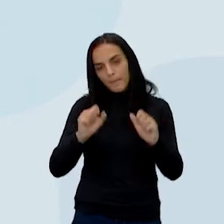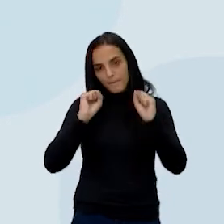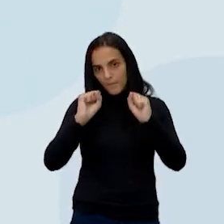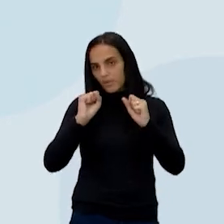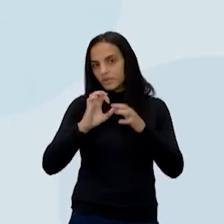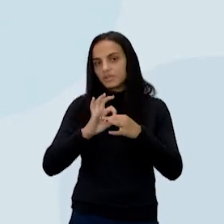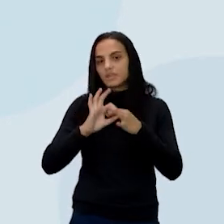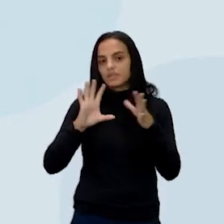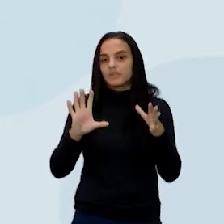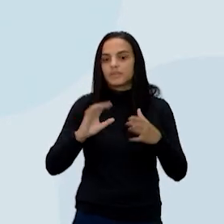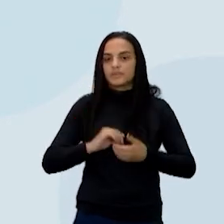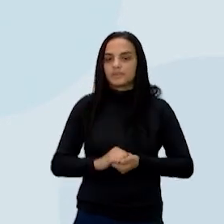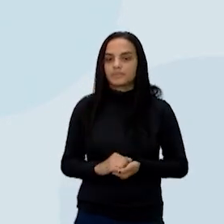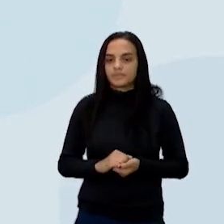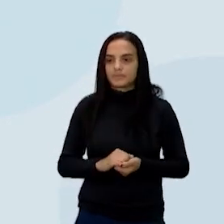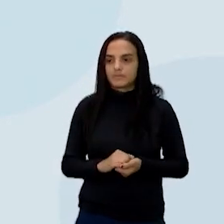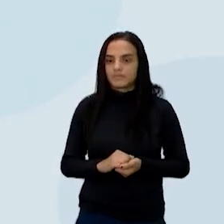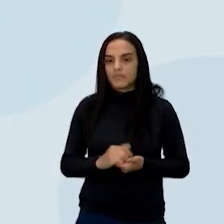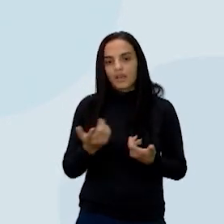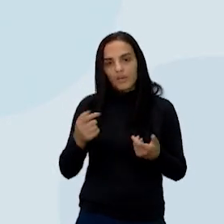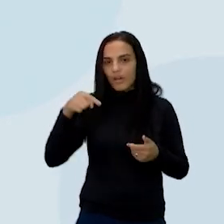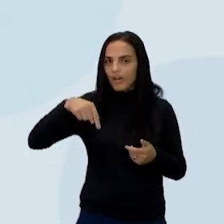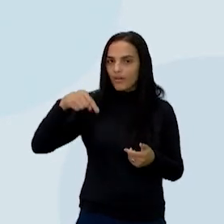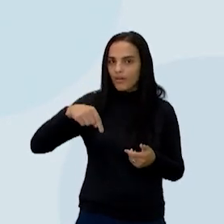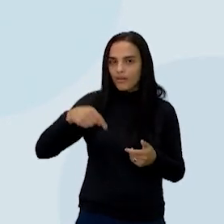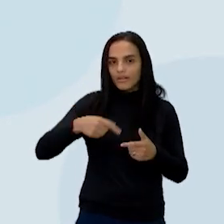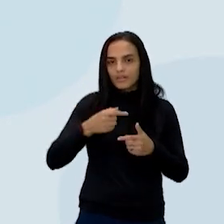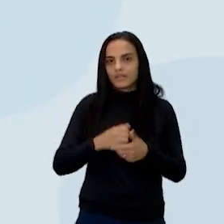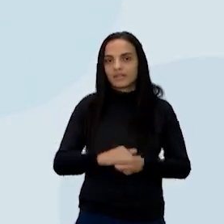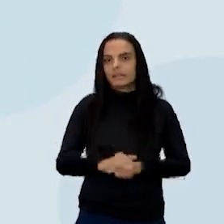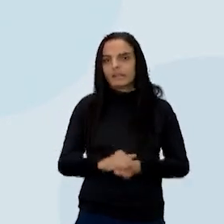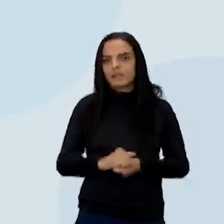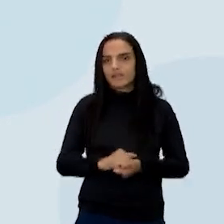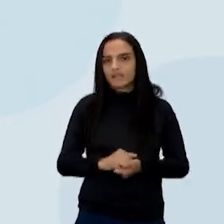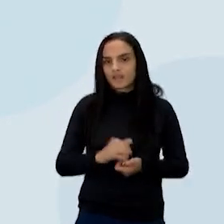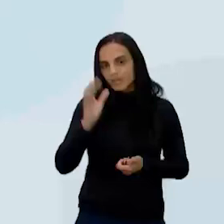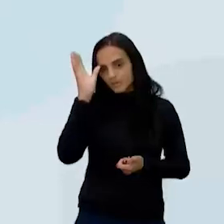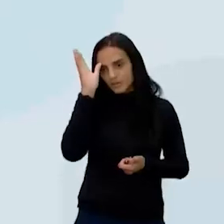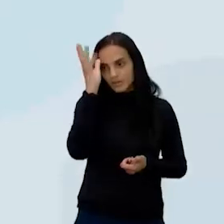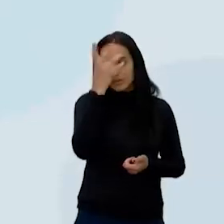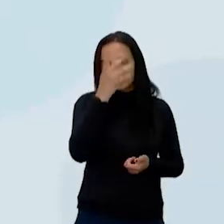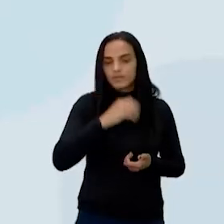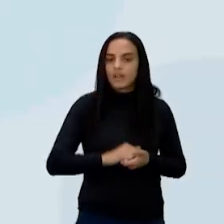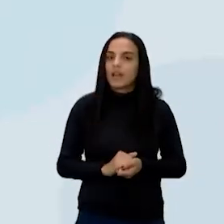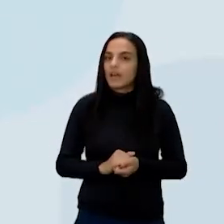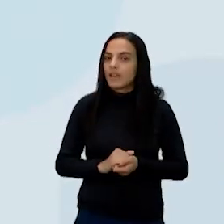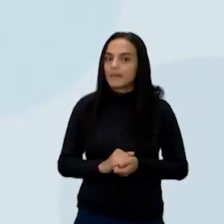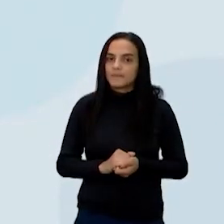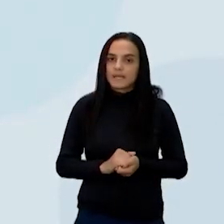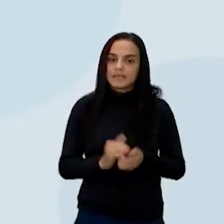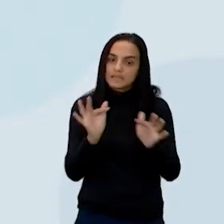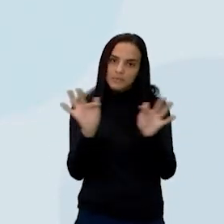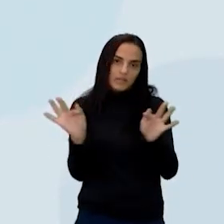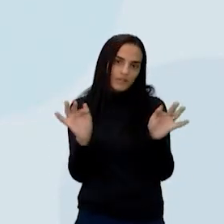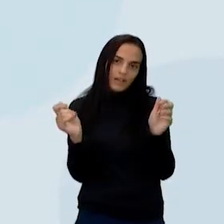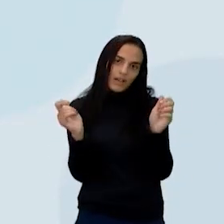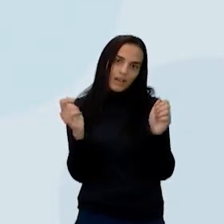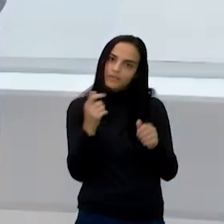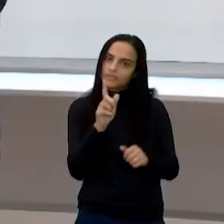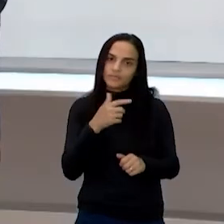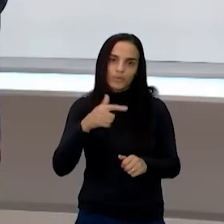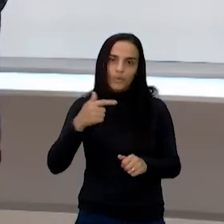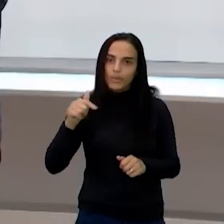do nosso probleminha, que era 7 para 10, né? Não dava para simplificar porque 7 e 10